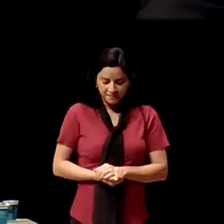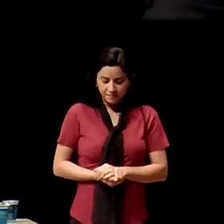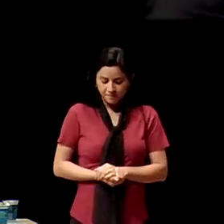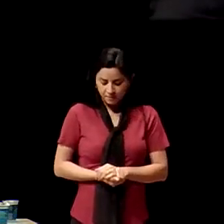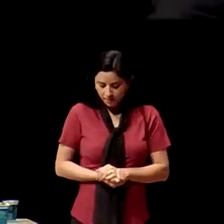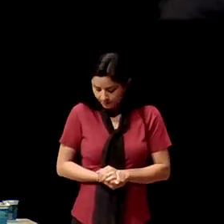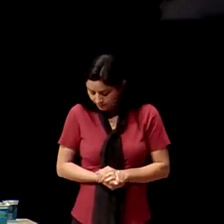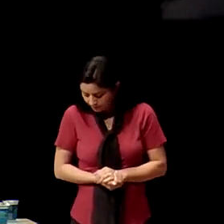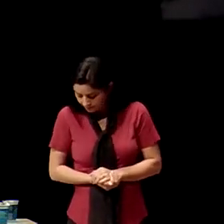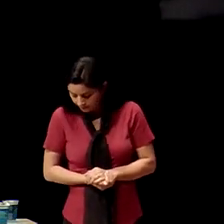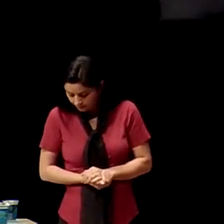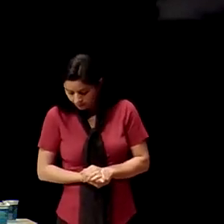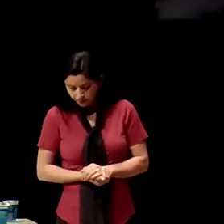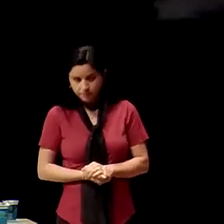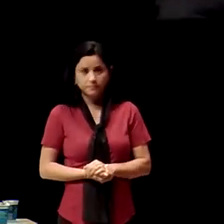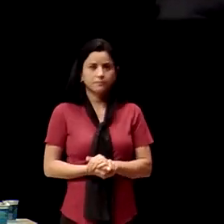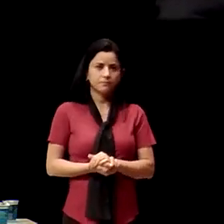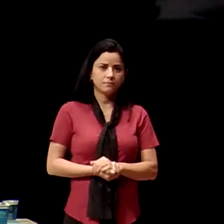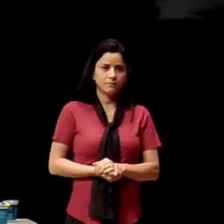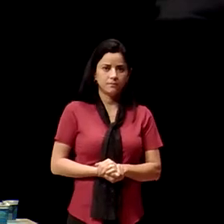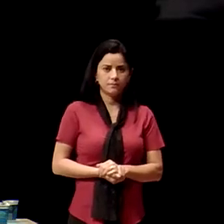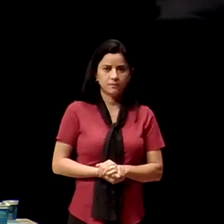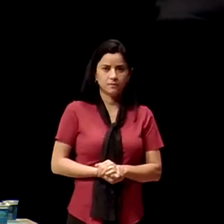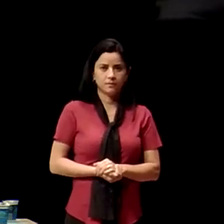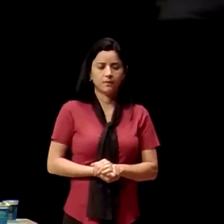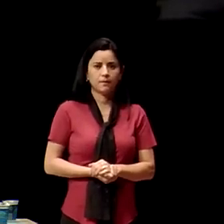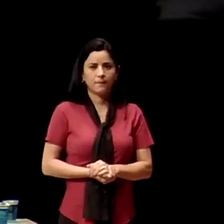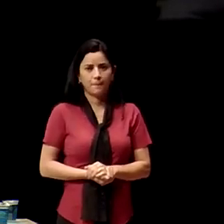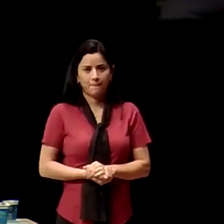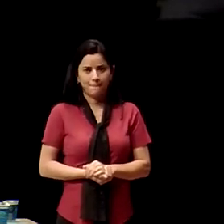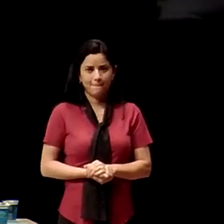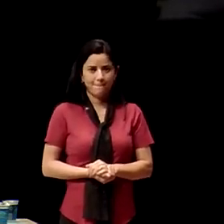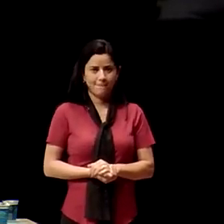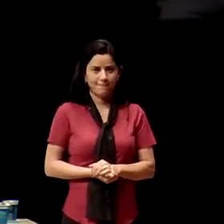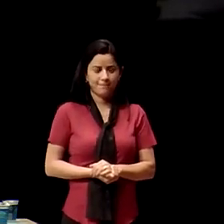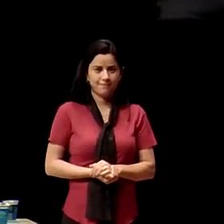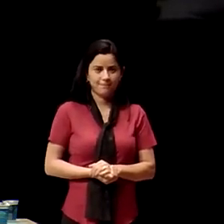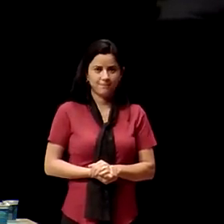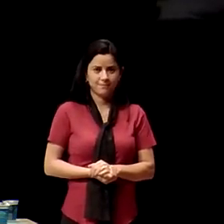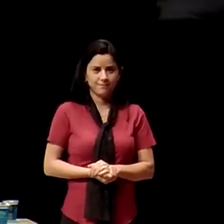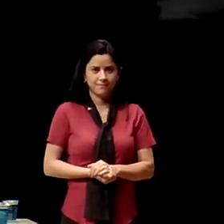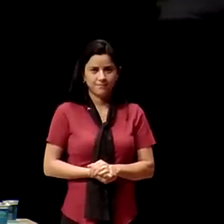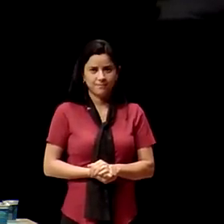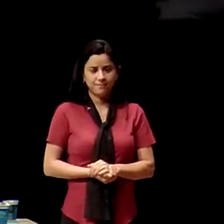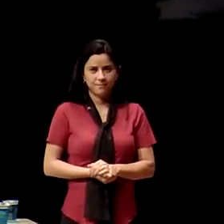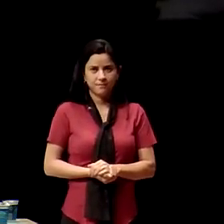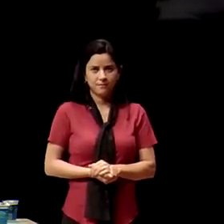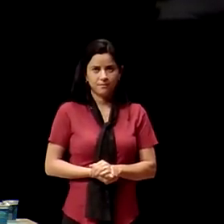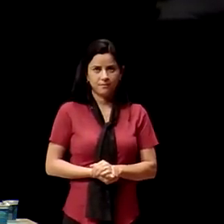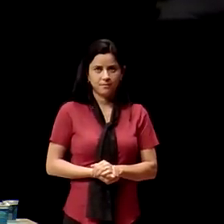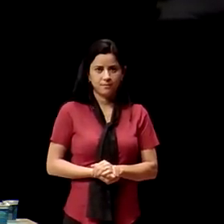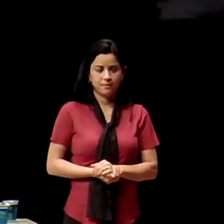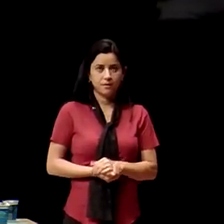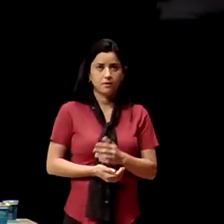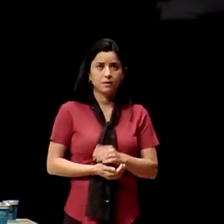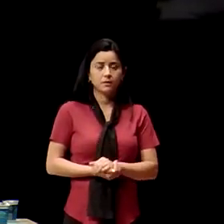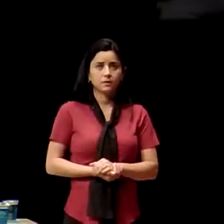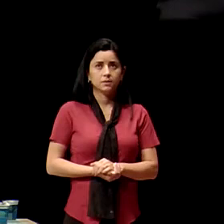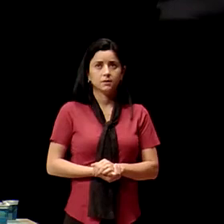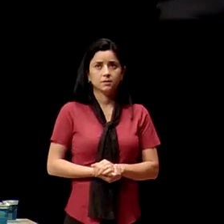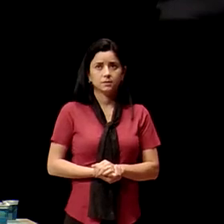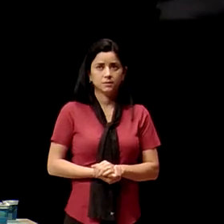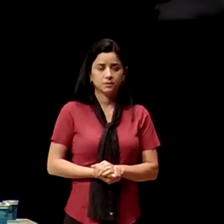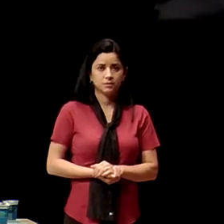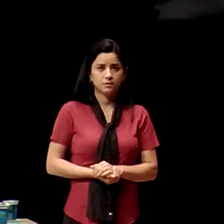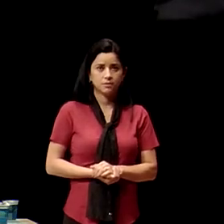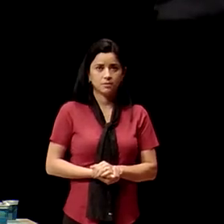The question of the nature of social pedagogical expertise comes to the fore in the